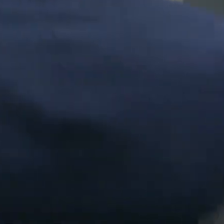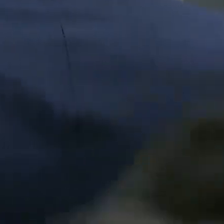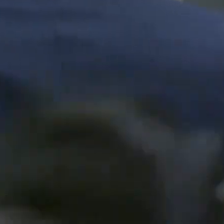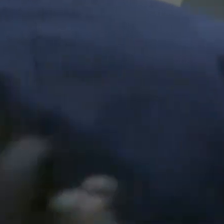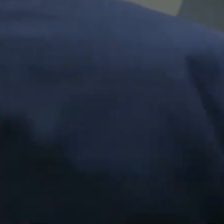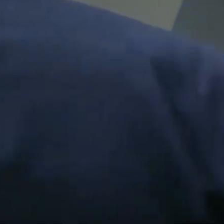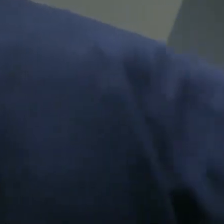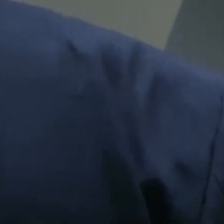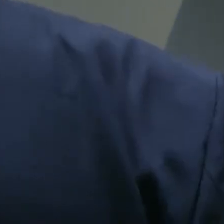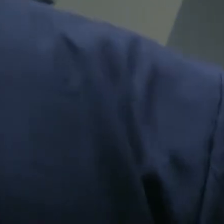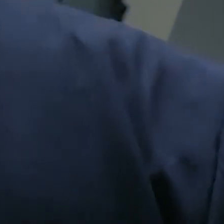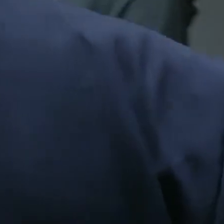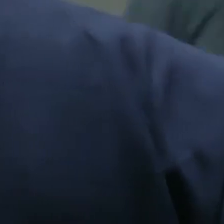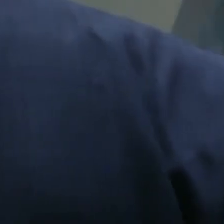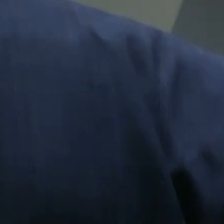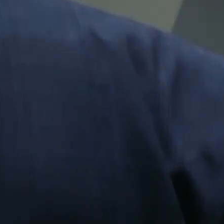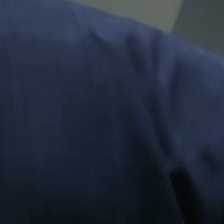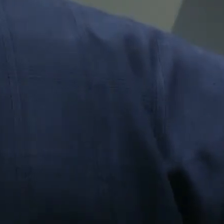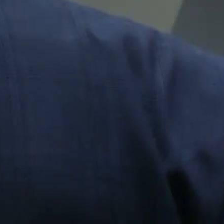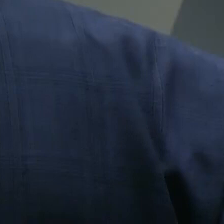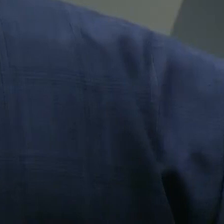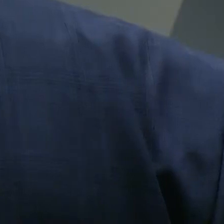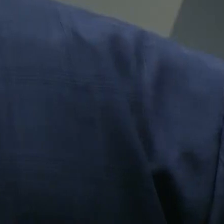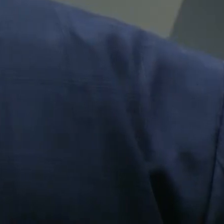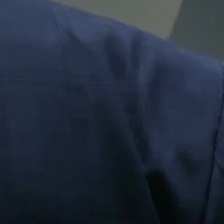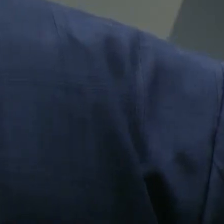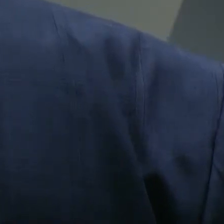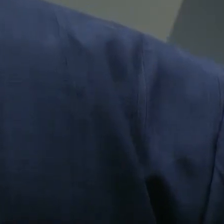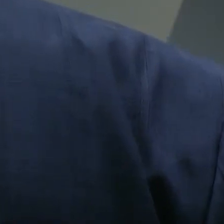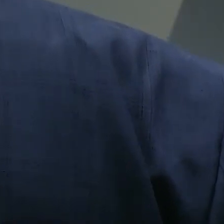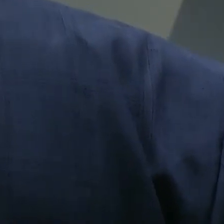Da filmagem, a direção.